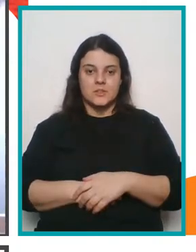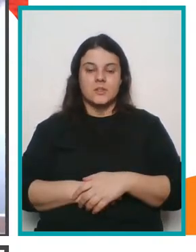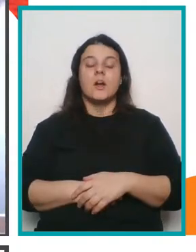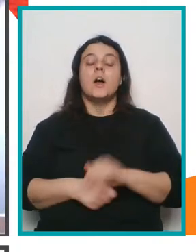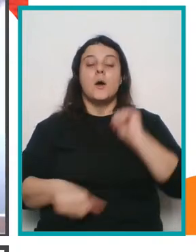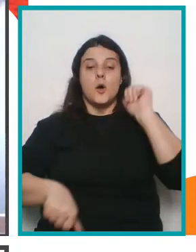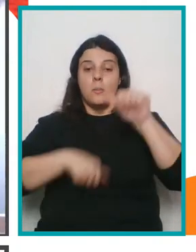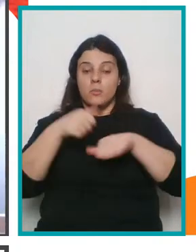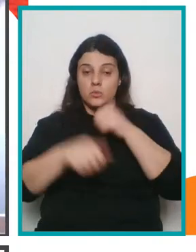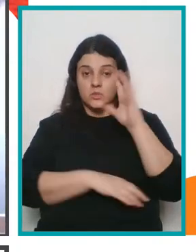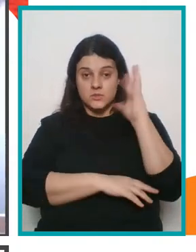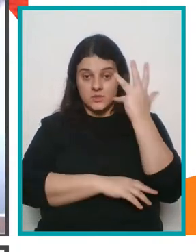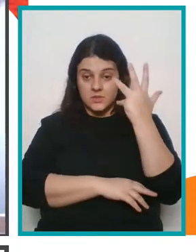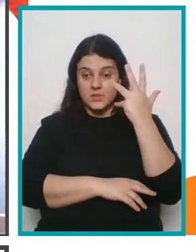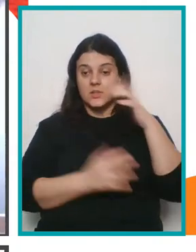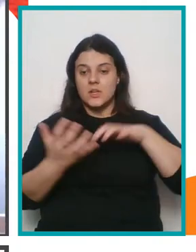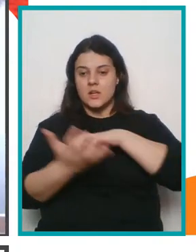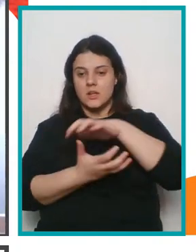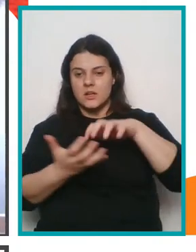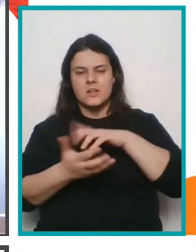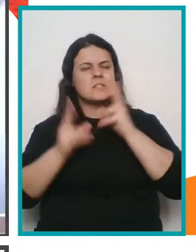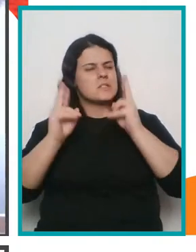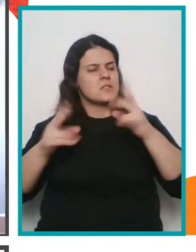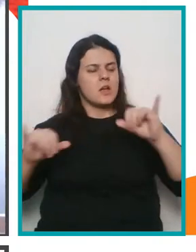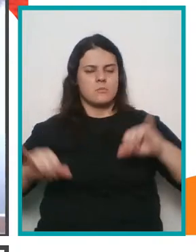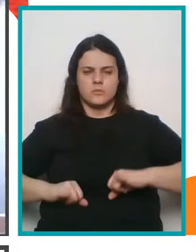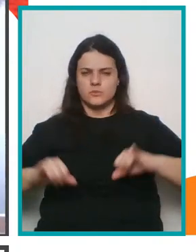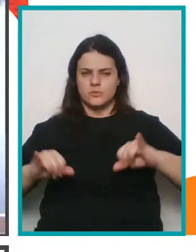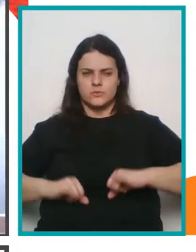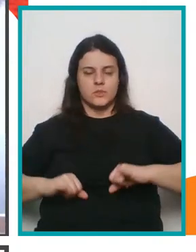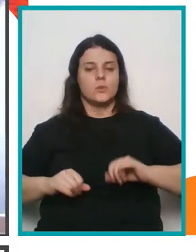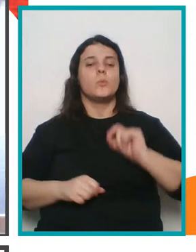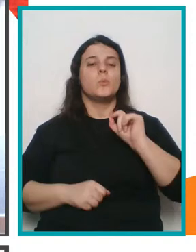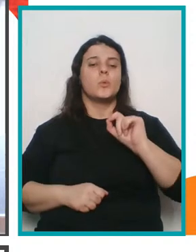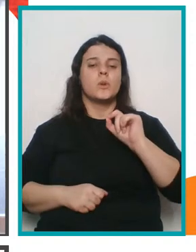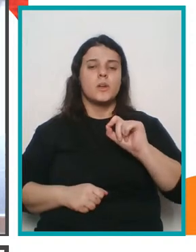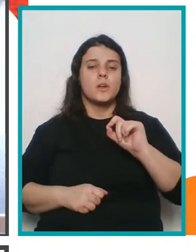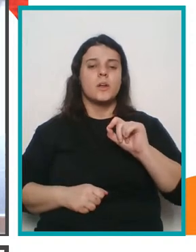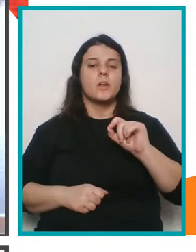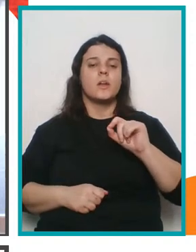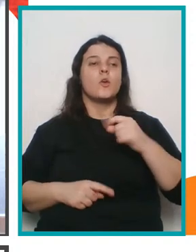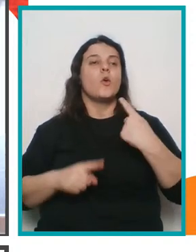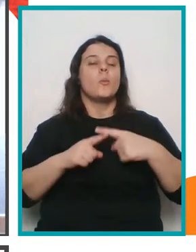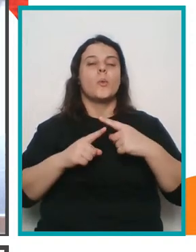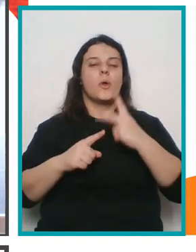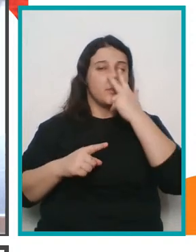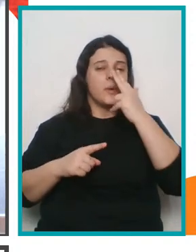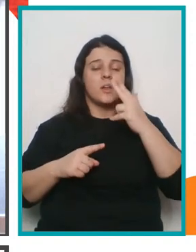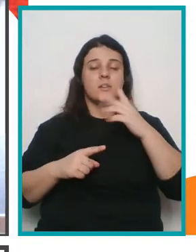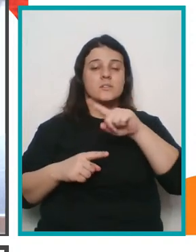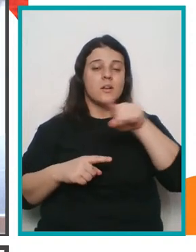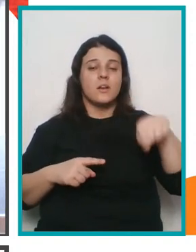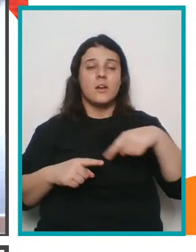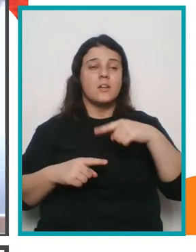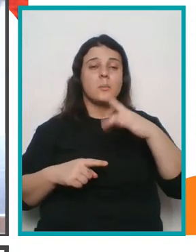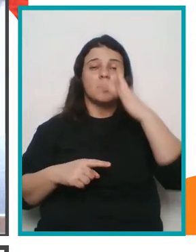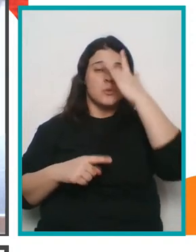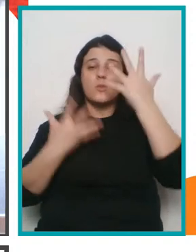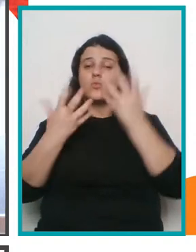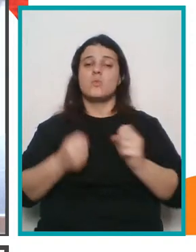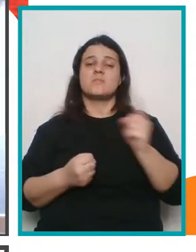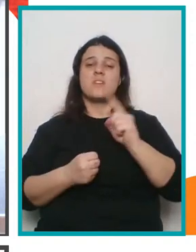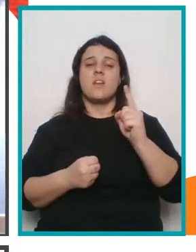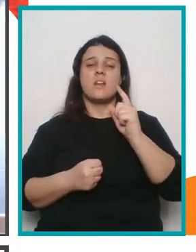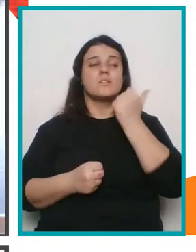negacionismo científico, né? É um problema já conhecido das mudanças climáticas, a negação dos seus efeitos e